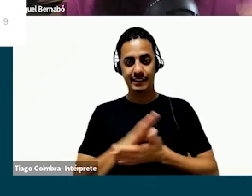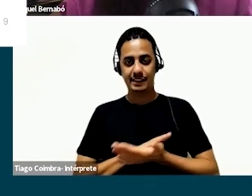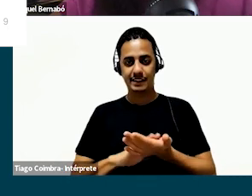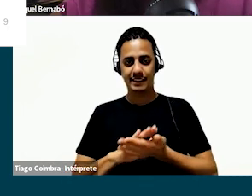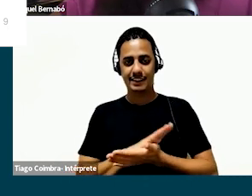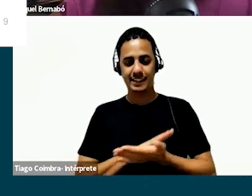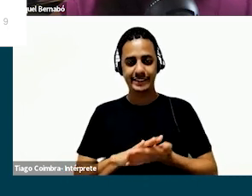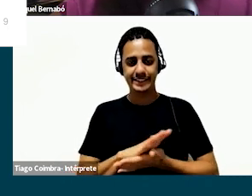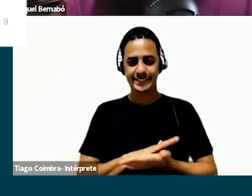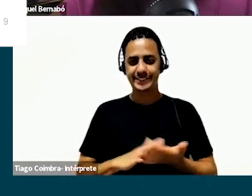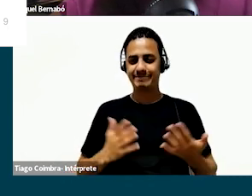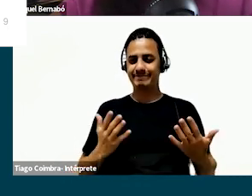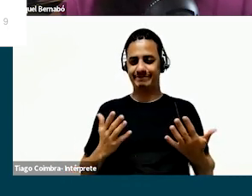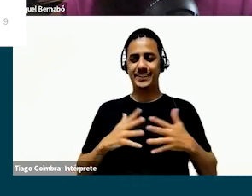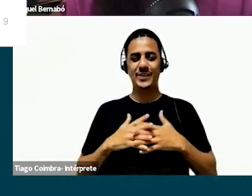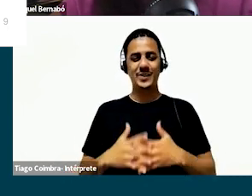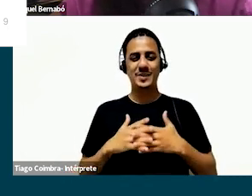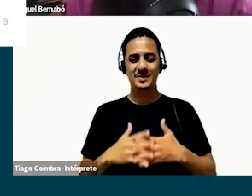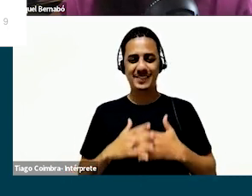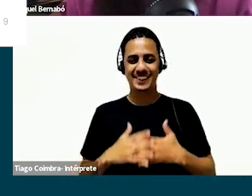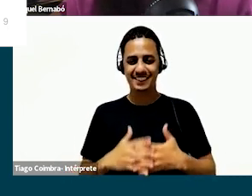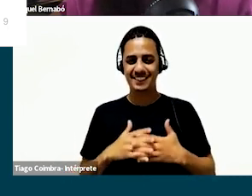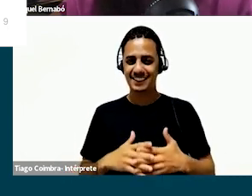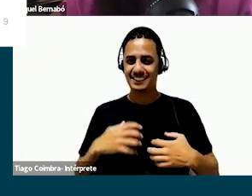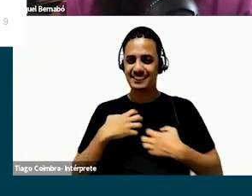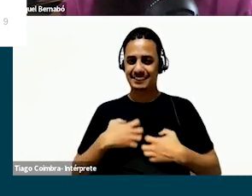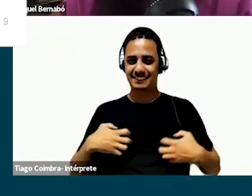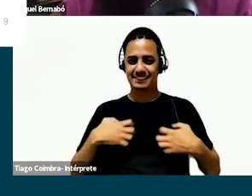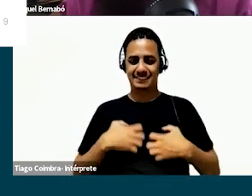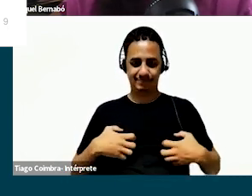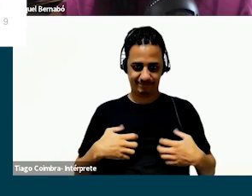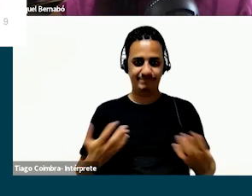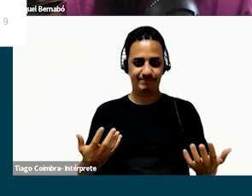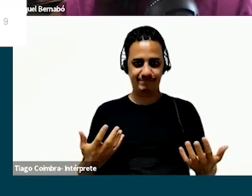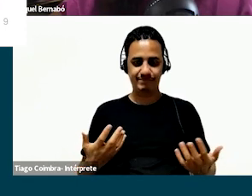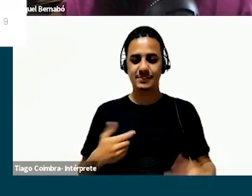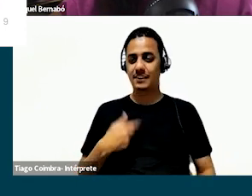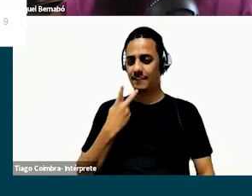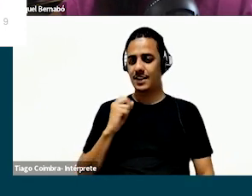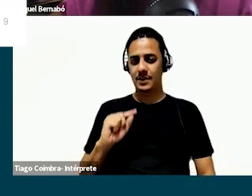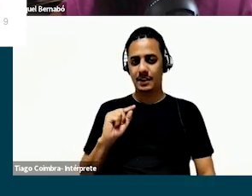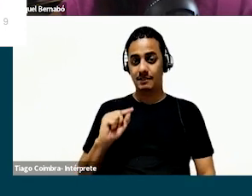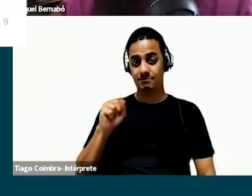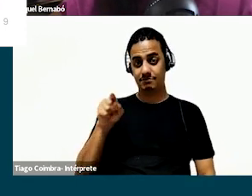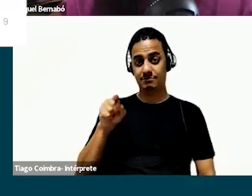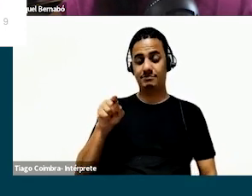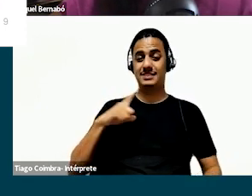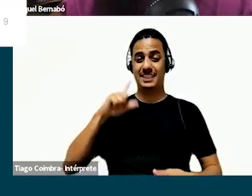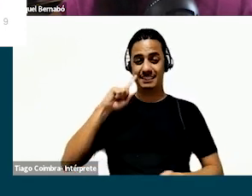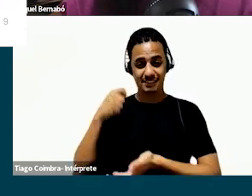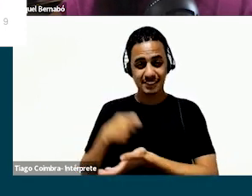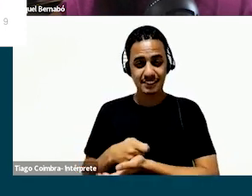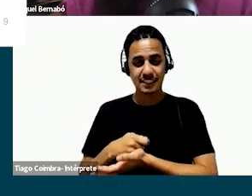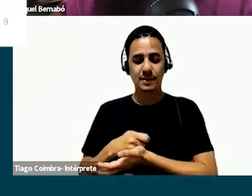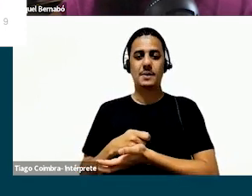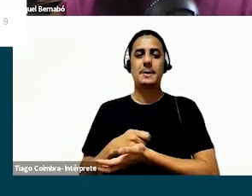que ele não conseguia acessar. Então, é complicado, é difícil, é muito frustrante. Eu poderia dizer que